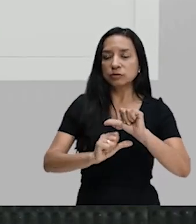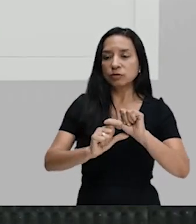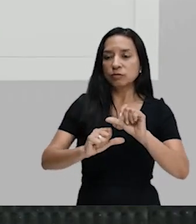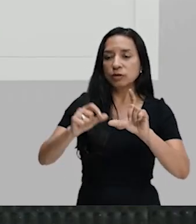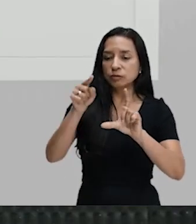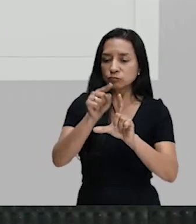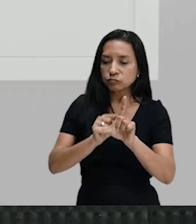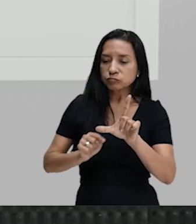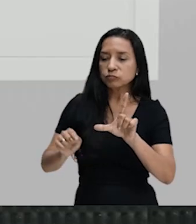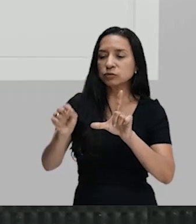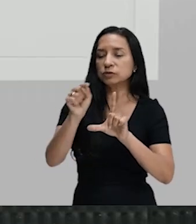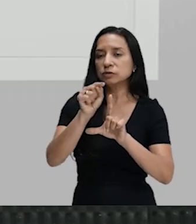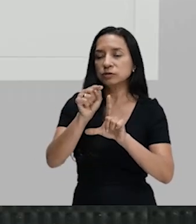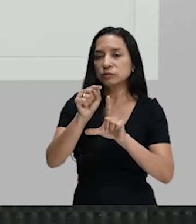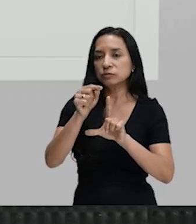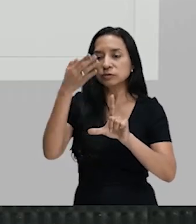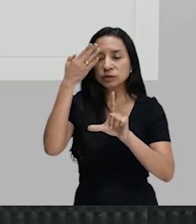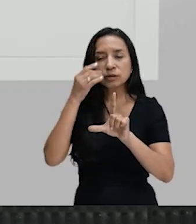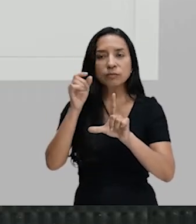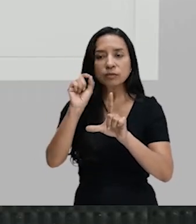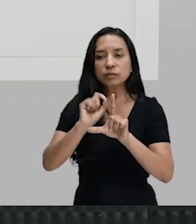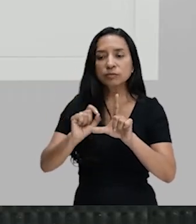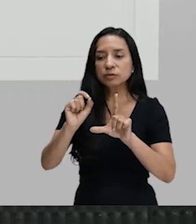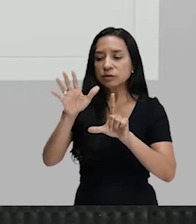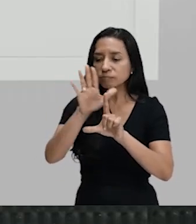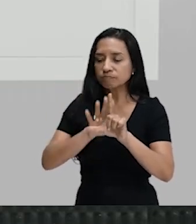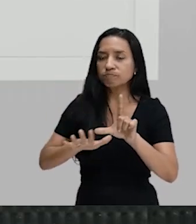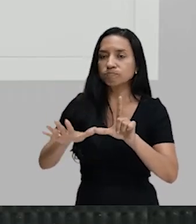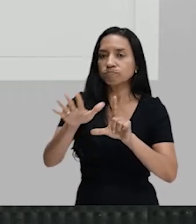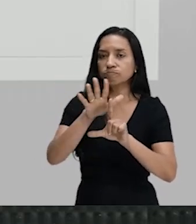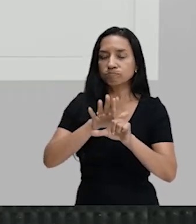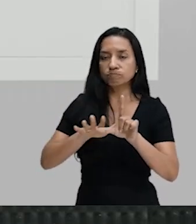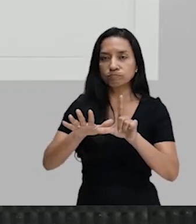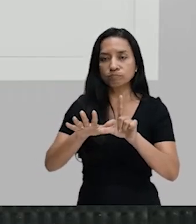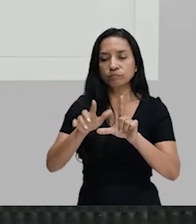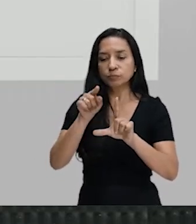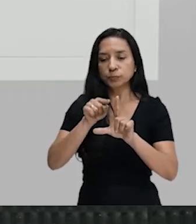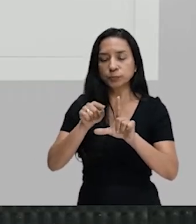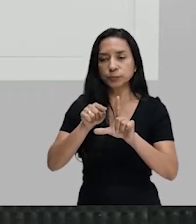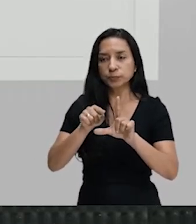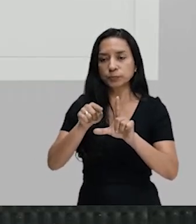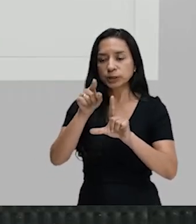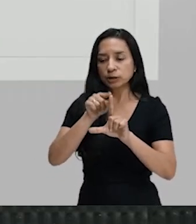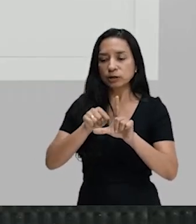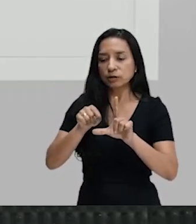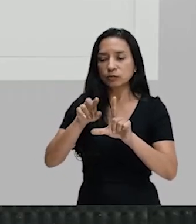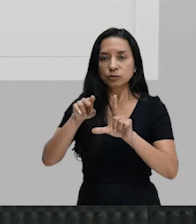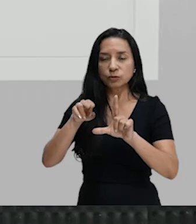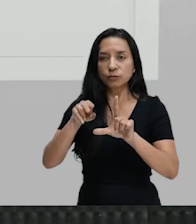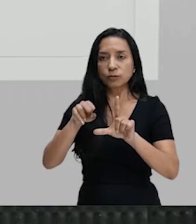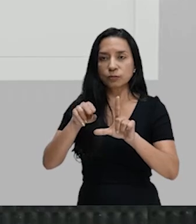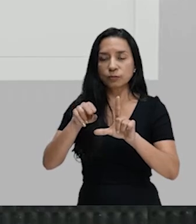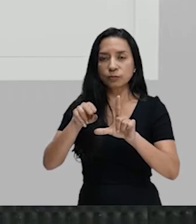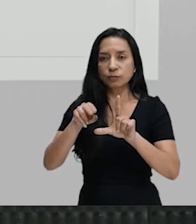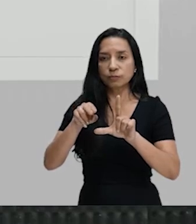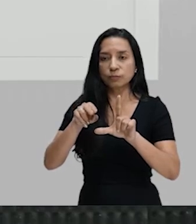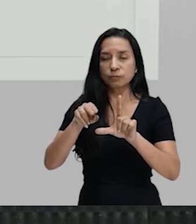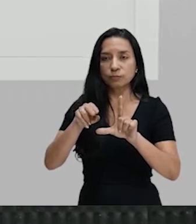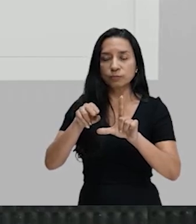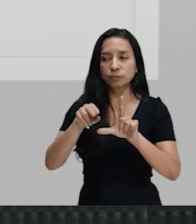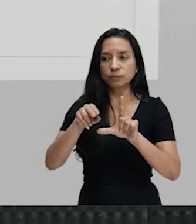ciclo, tá certo? E nós sabemos que a área, né, desses gráficos ela vai ser igual ao